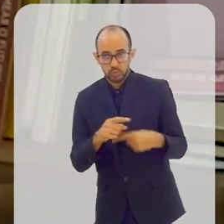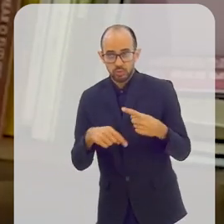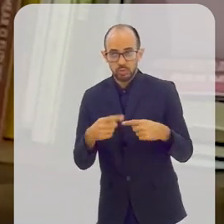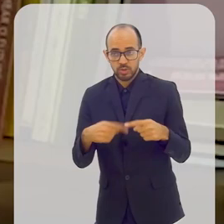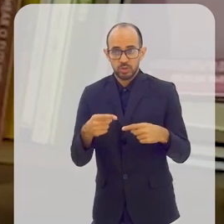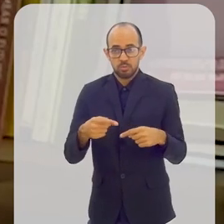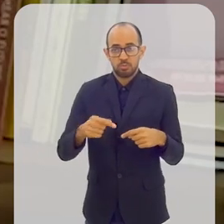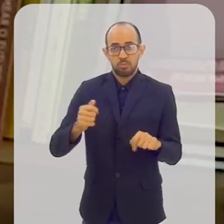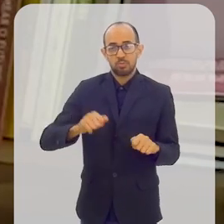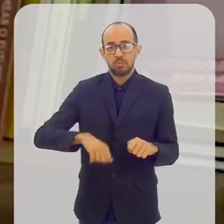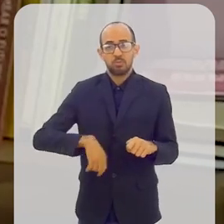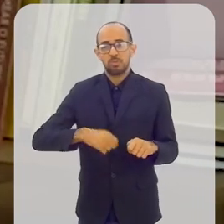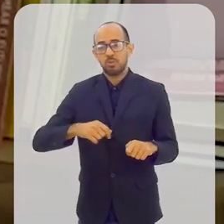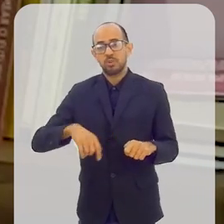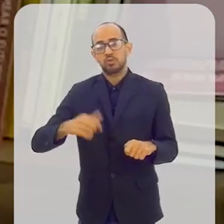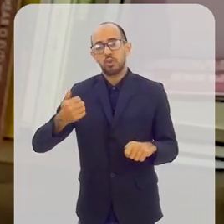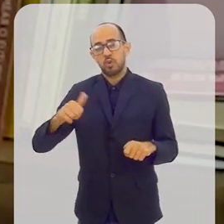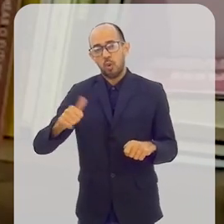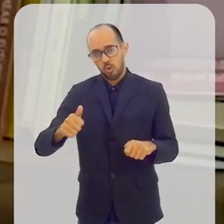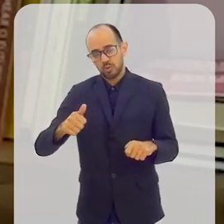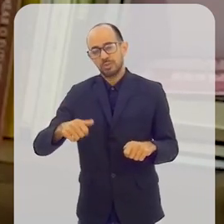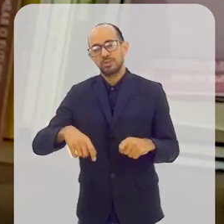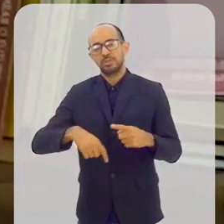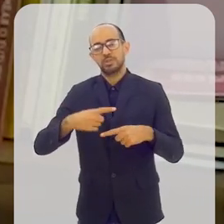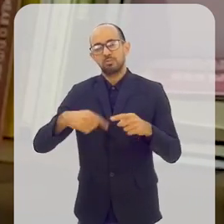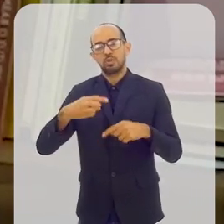7, depois o outro ano um âncora e 11, no outro